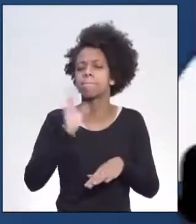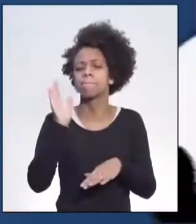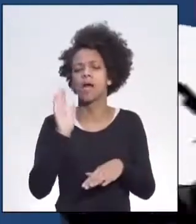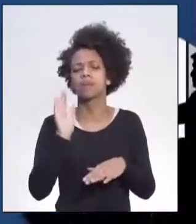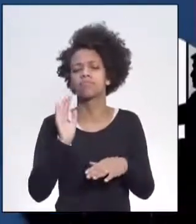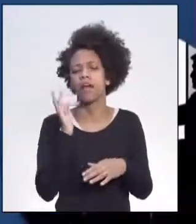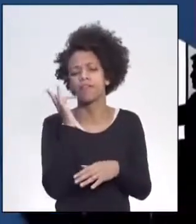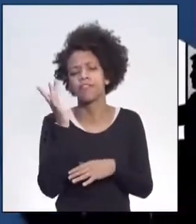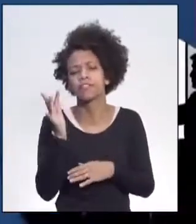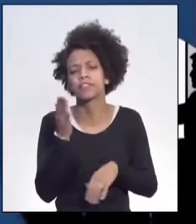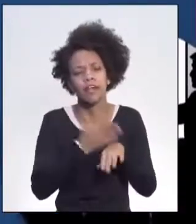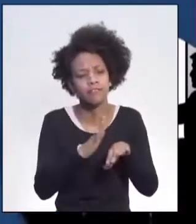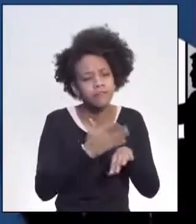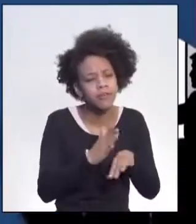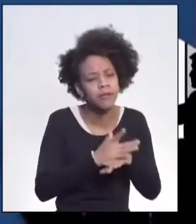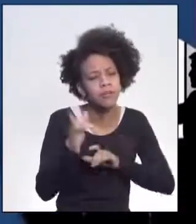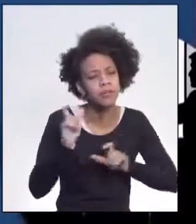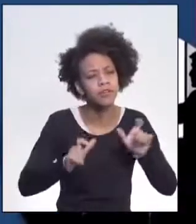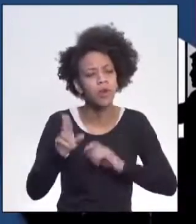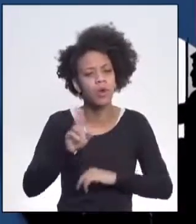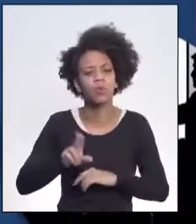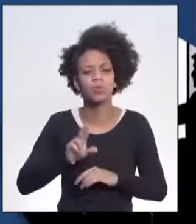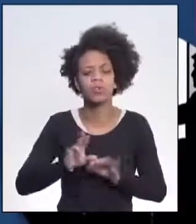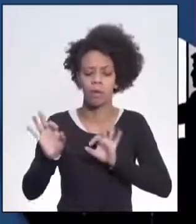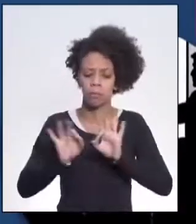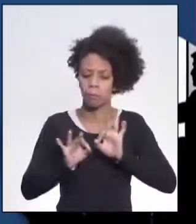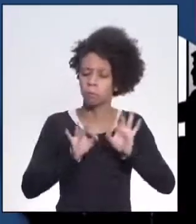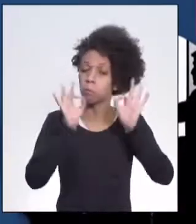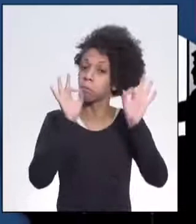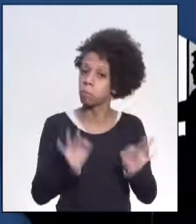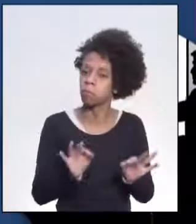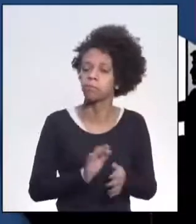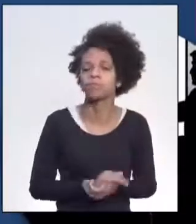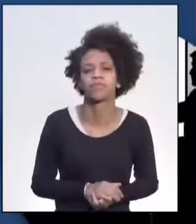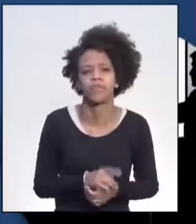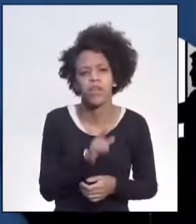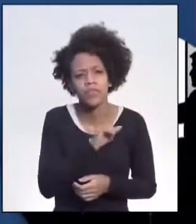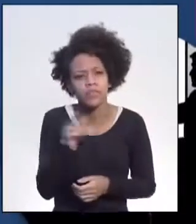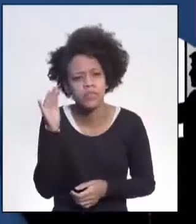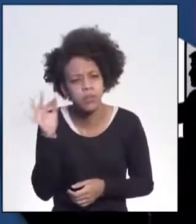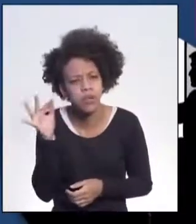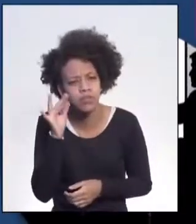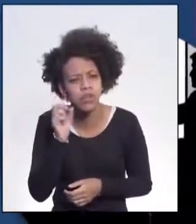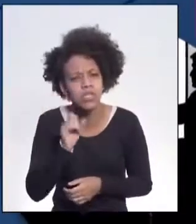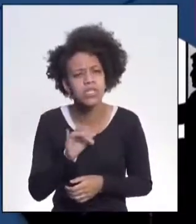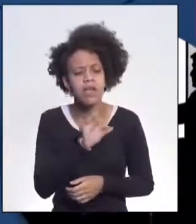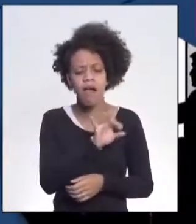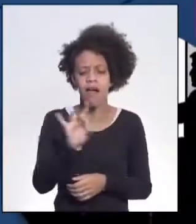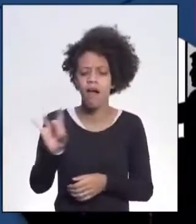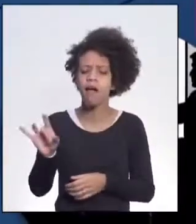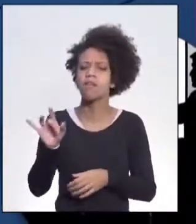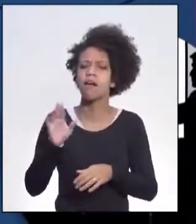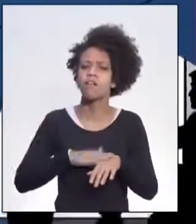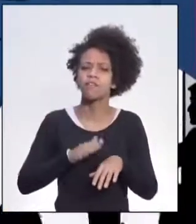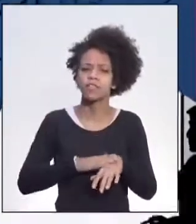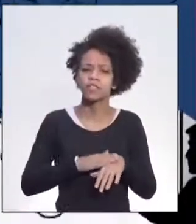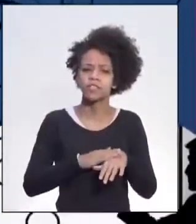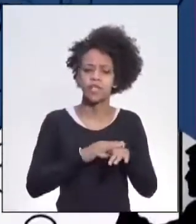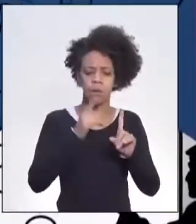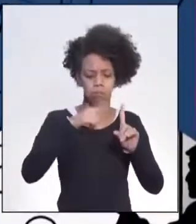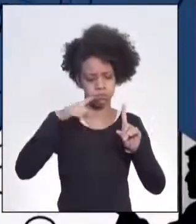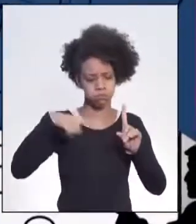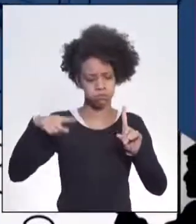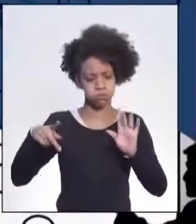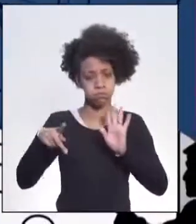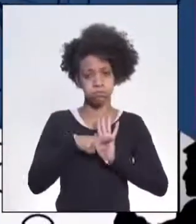facilitar o treinamento das pessoas e utilizar adequadamente os recursos. Você já imaginou se cada indivíduo fizesse suas medições de acordo com